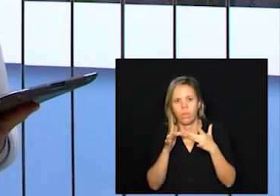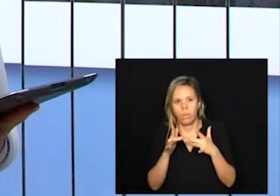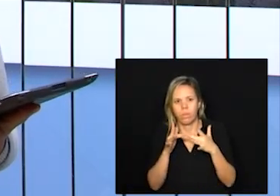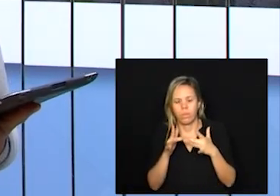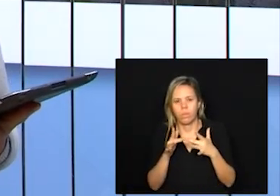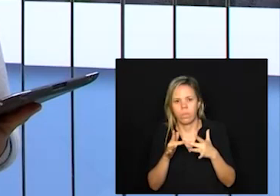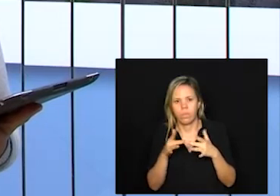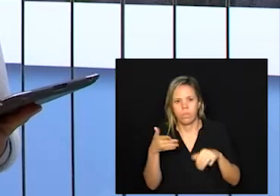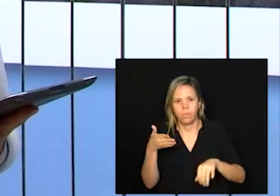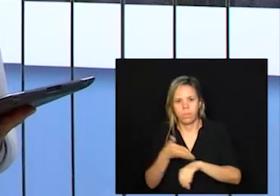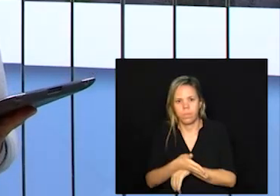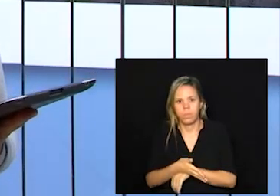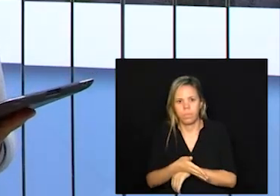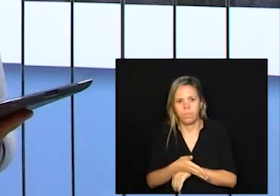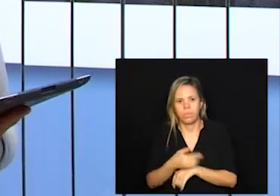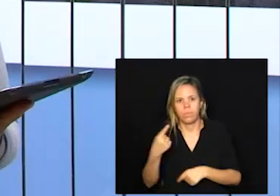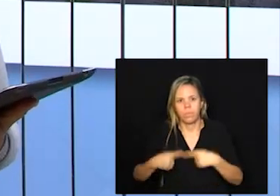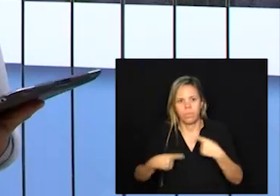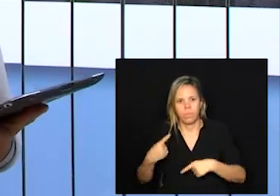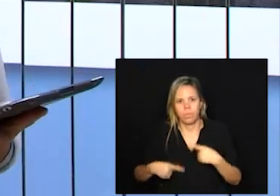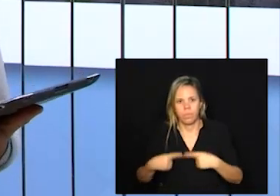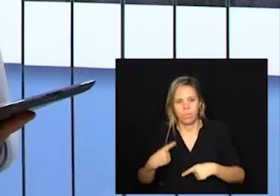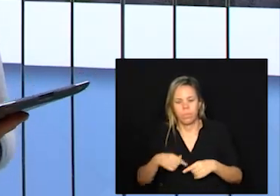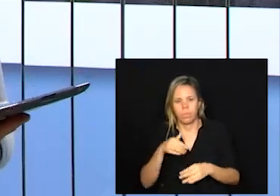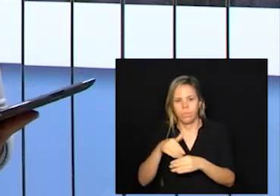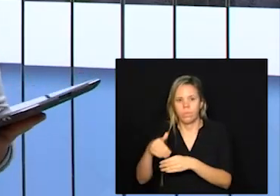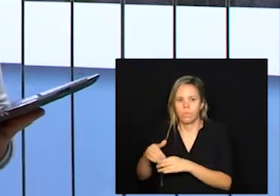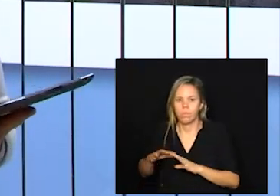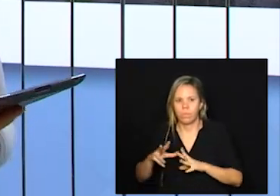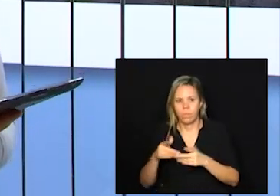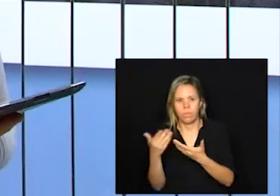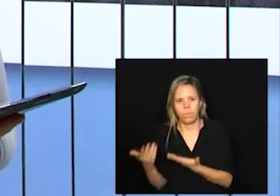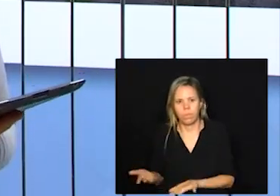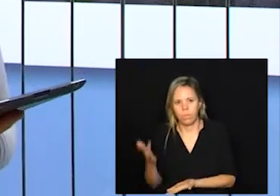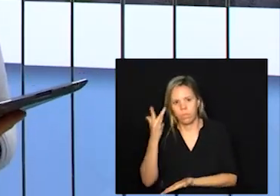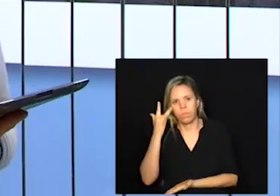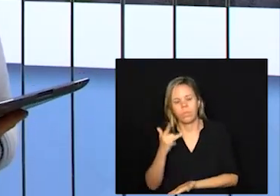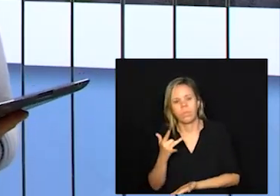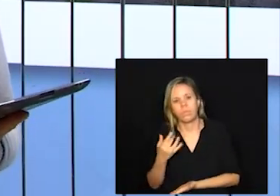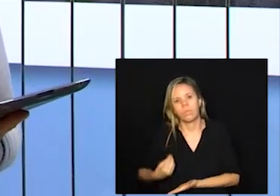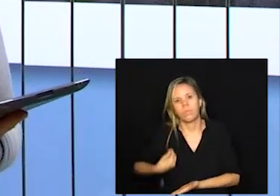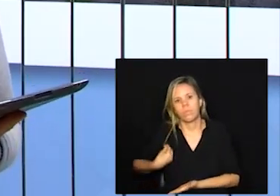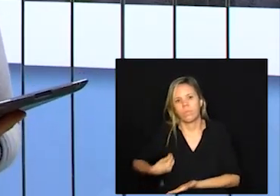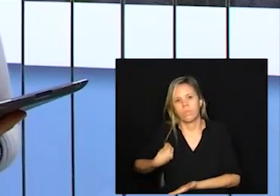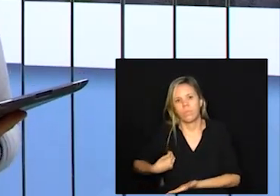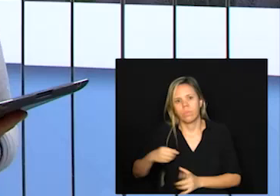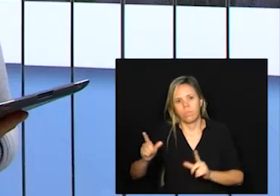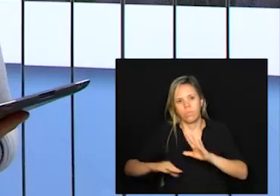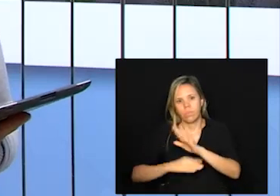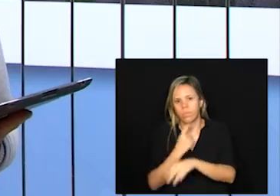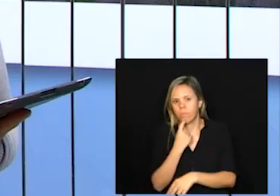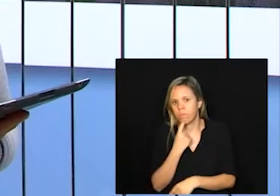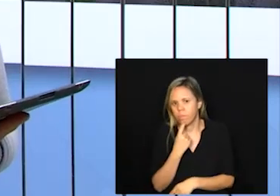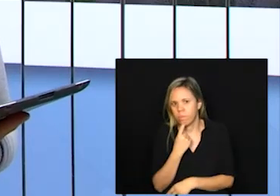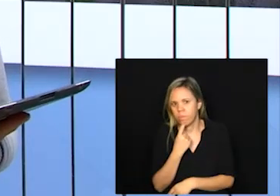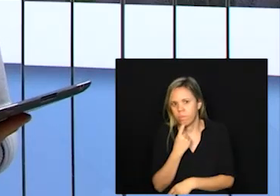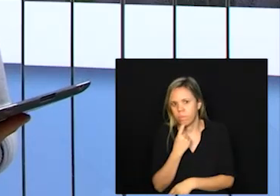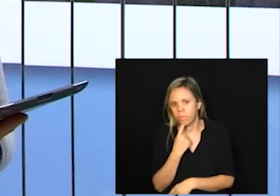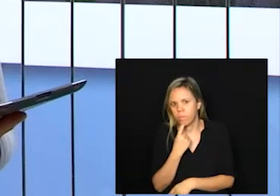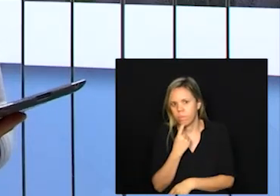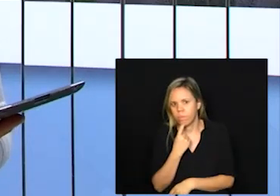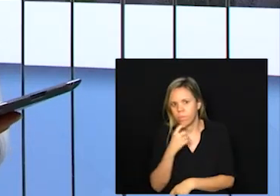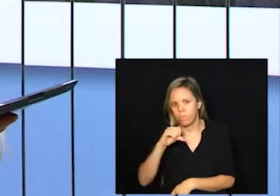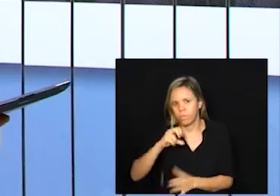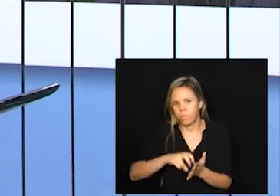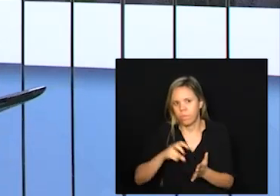e participam nas discussões e votações. Tudo isso amanhã, ao vivo, aqui pela TV Câmara Campinas, a partir